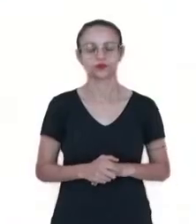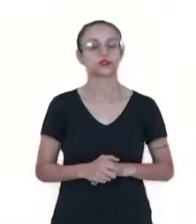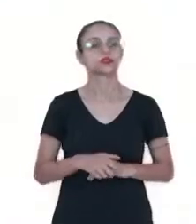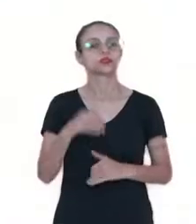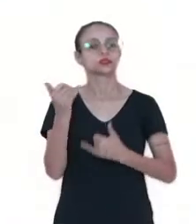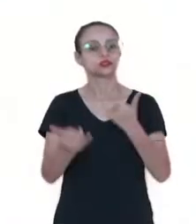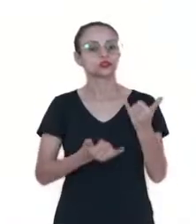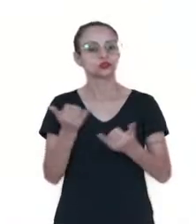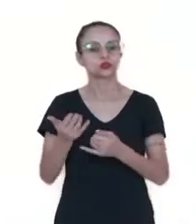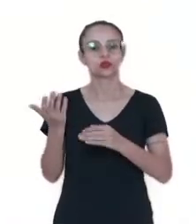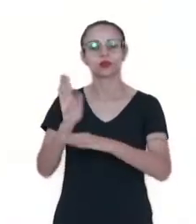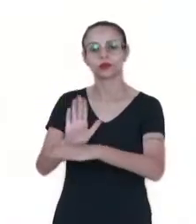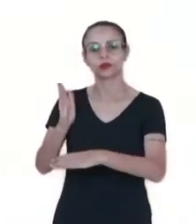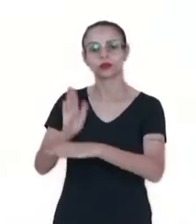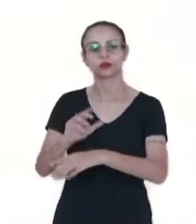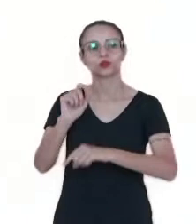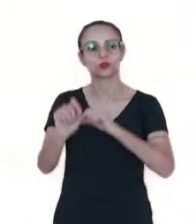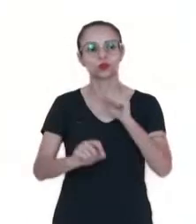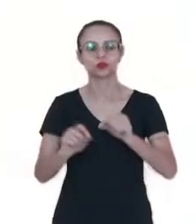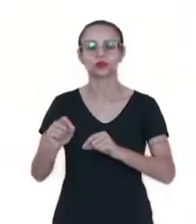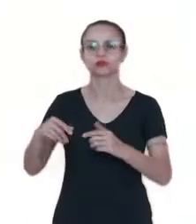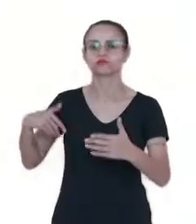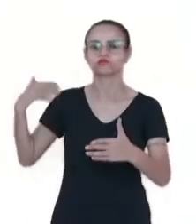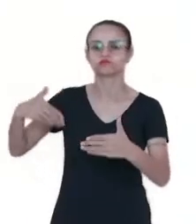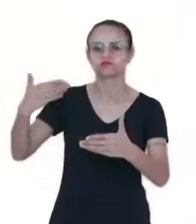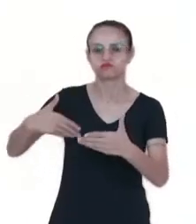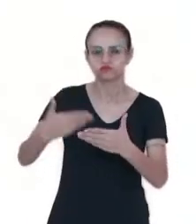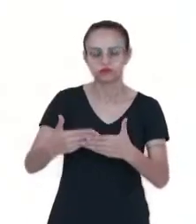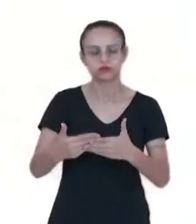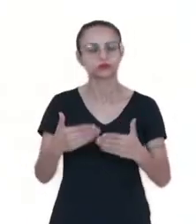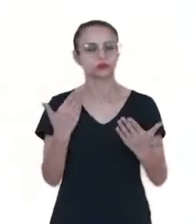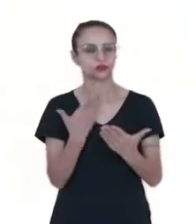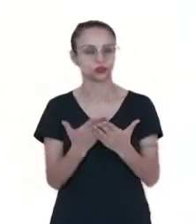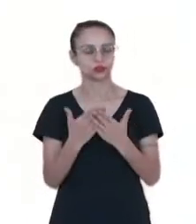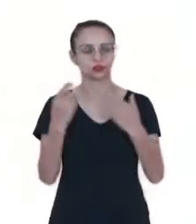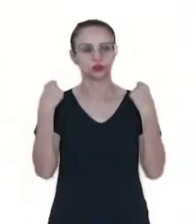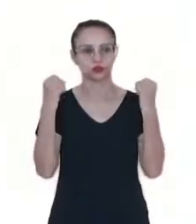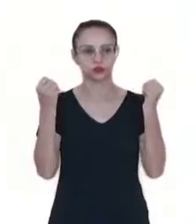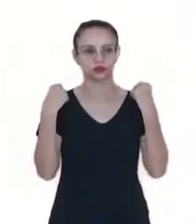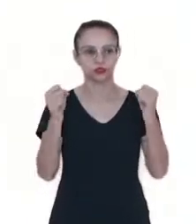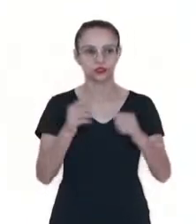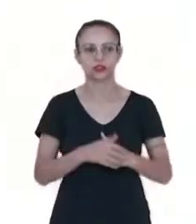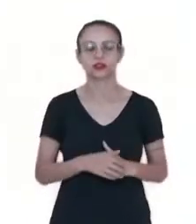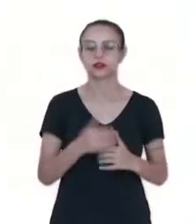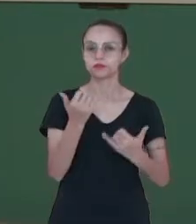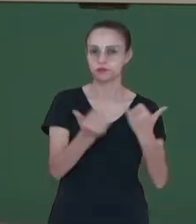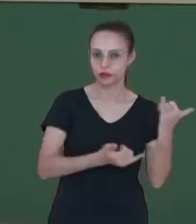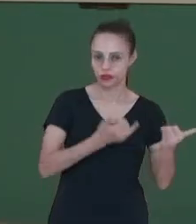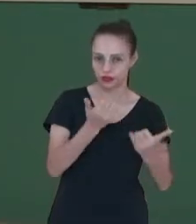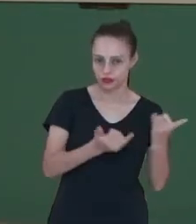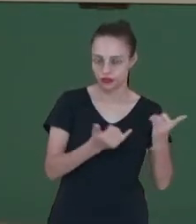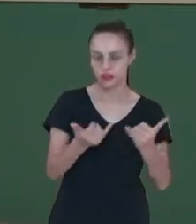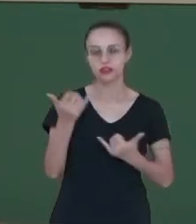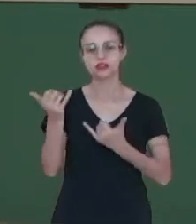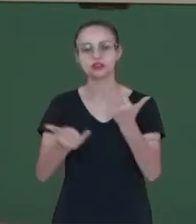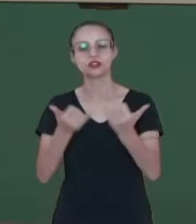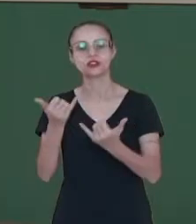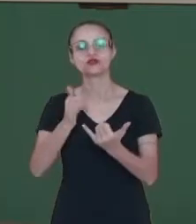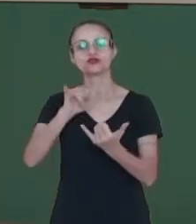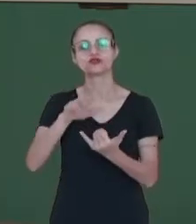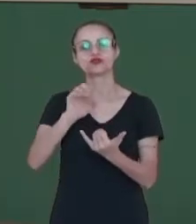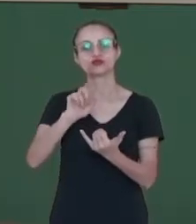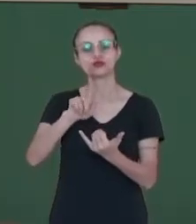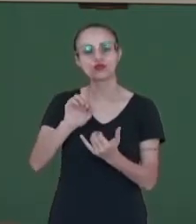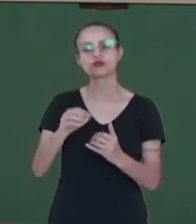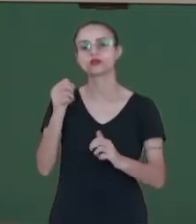Jogos operativos. Qual sua trajetória nas aulas de educação física? Brincadeira, jogo ou esporte?